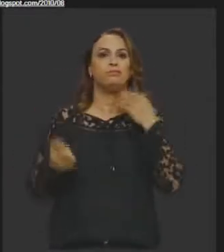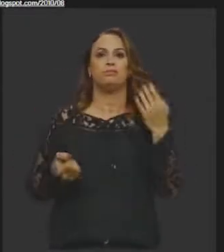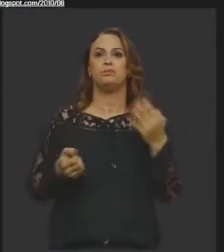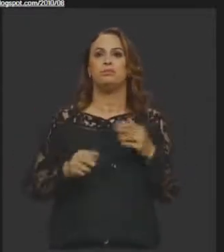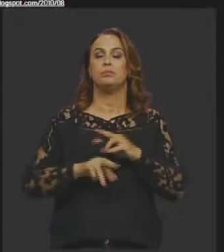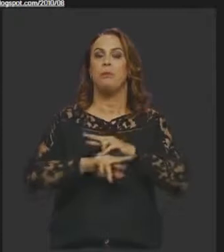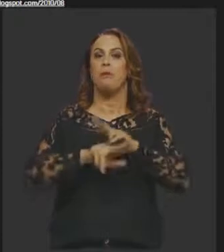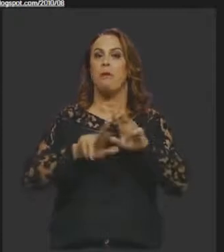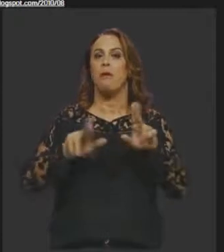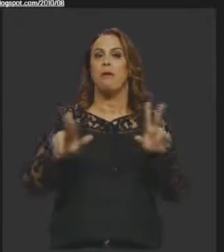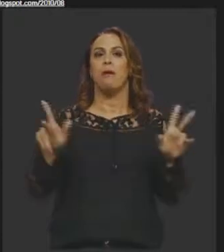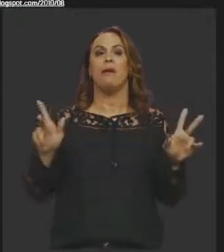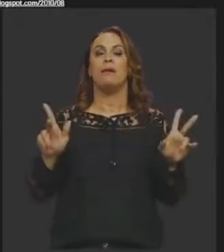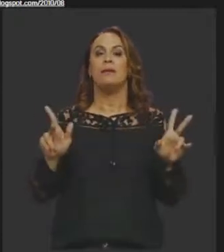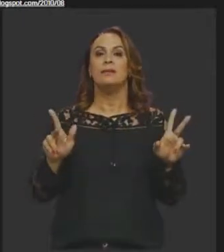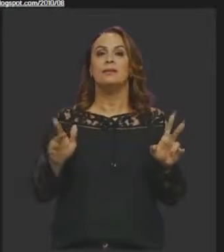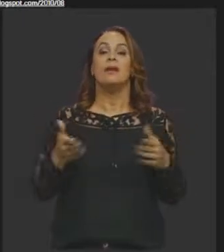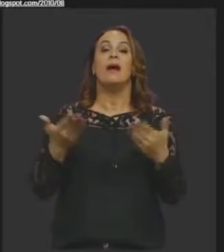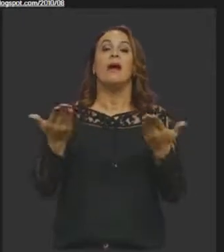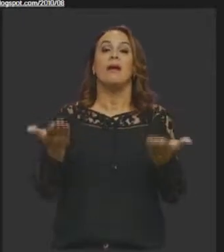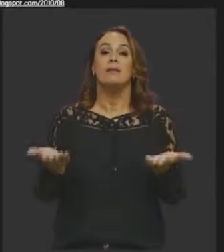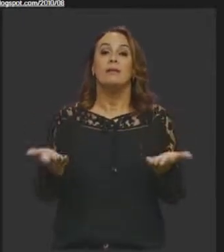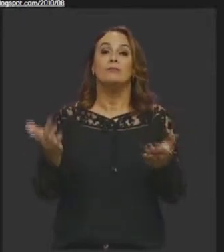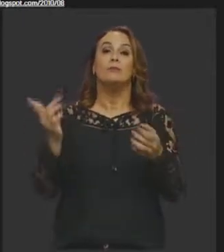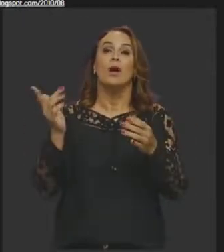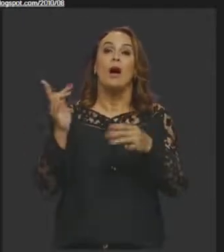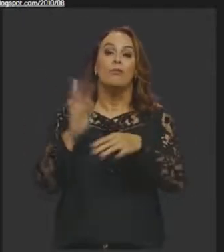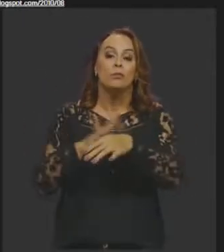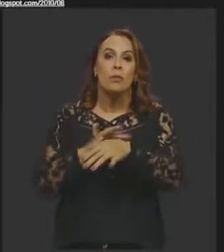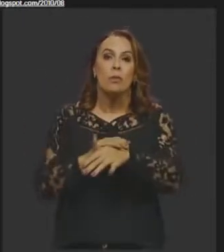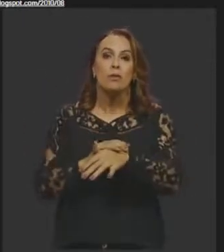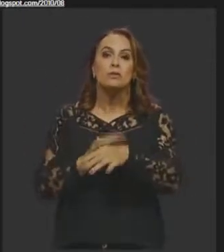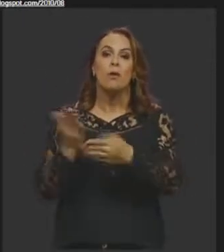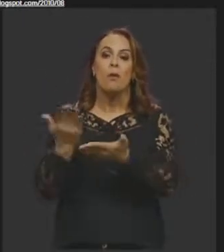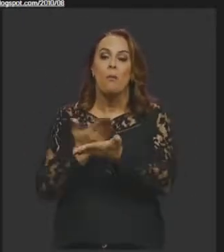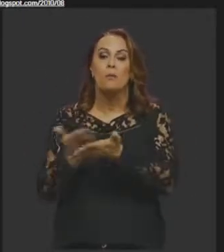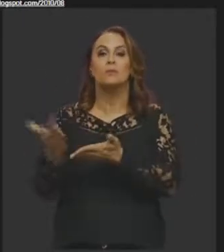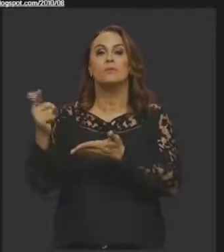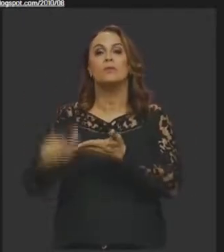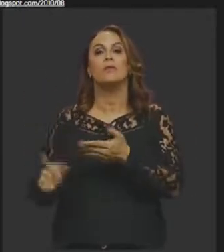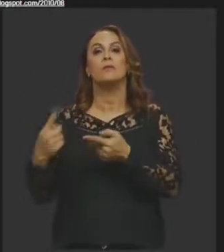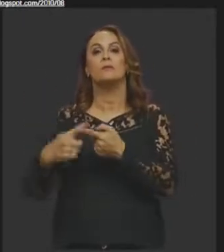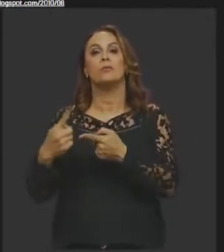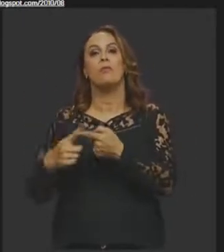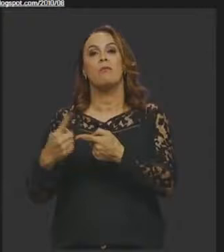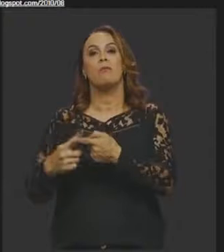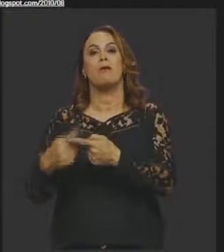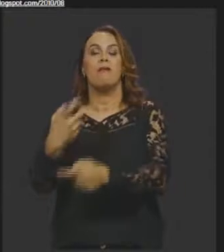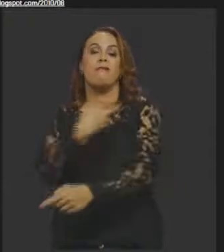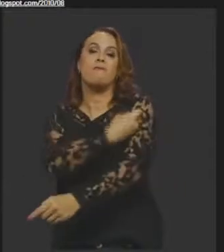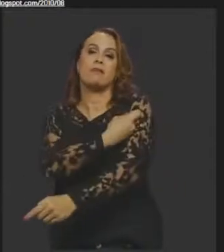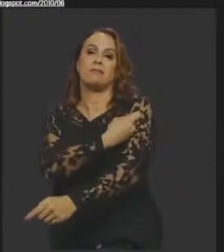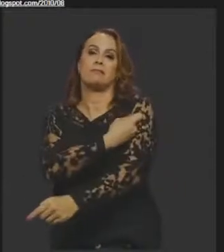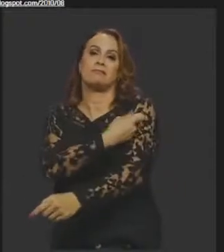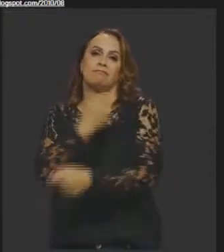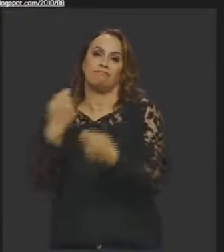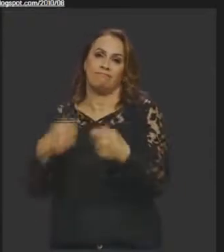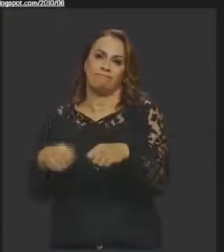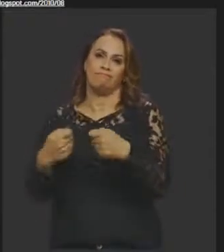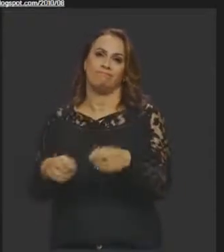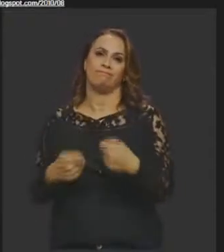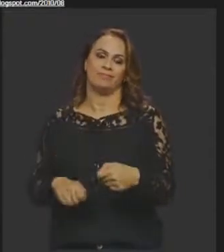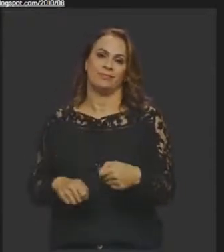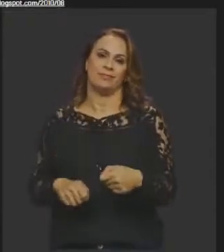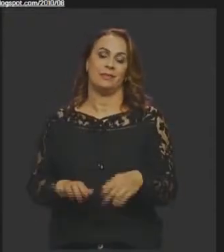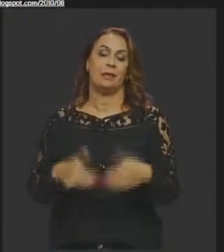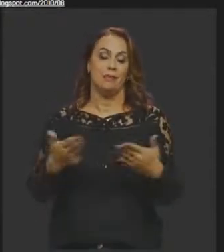voltando justamente por medidas de prevenção, que é a vacina. As pessoas, quando não vacinam as